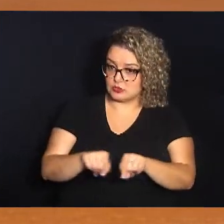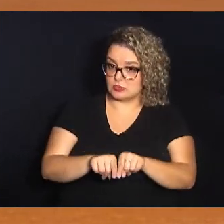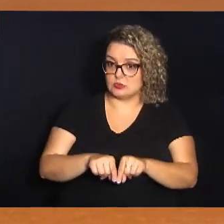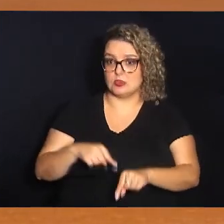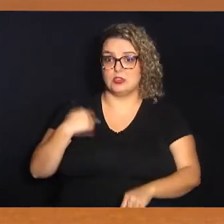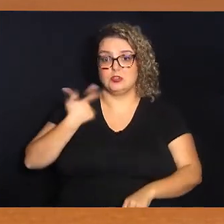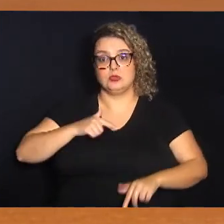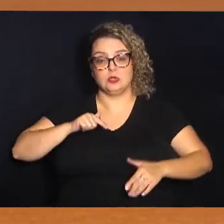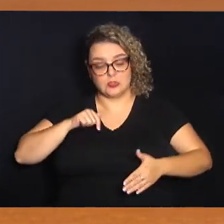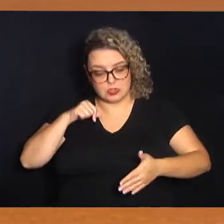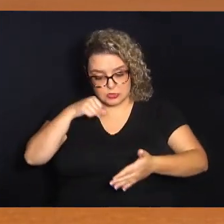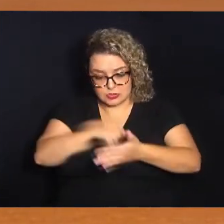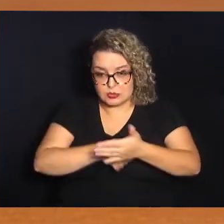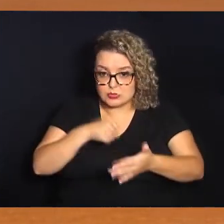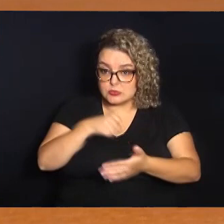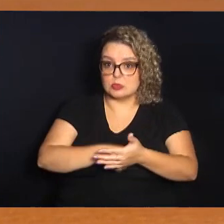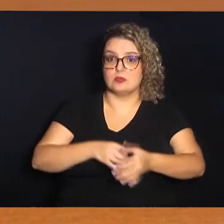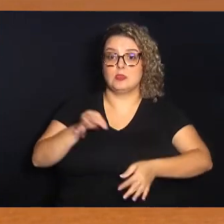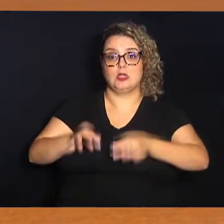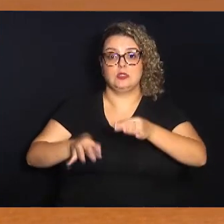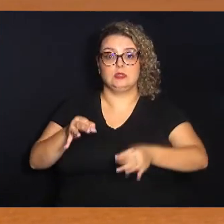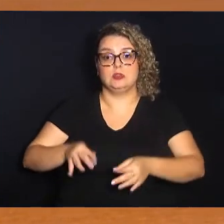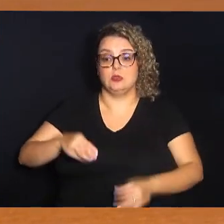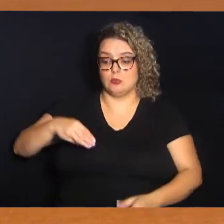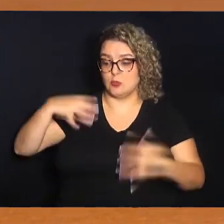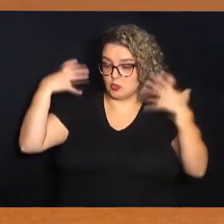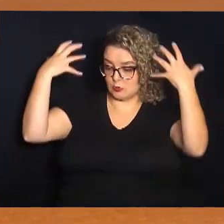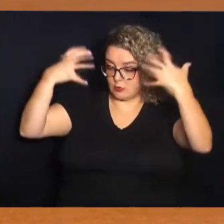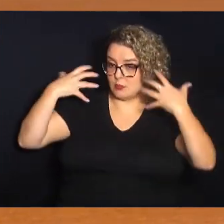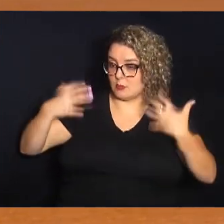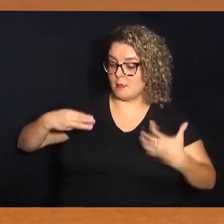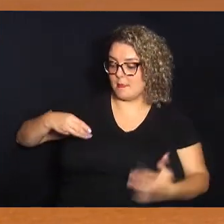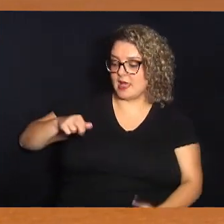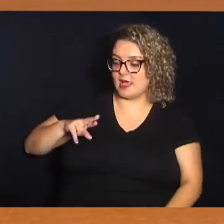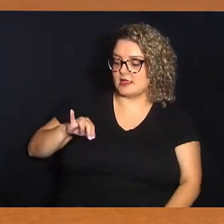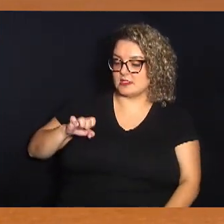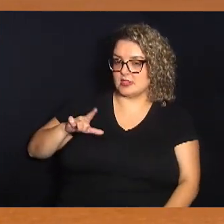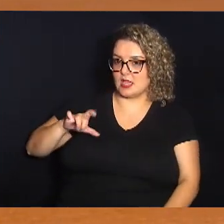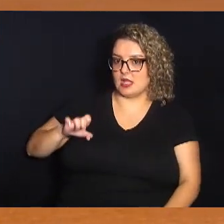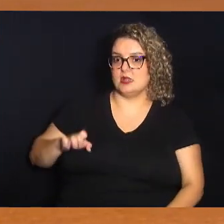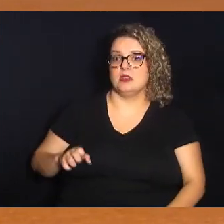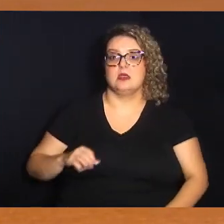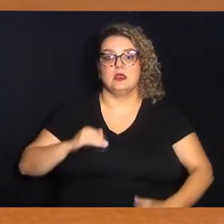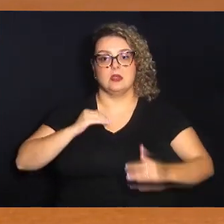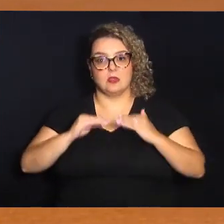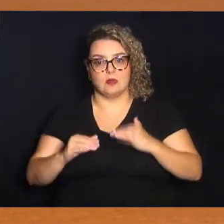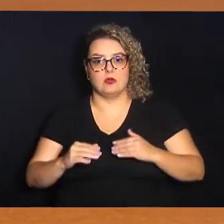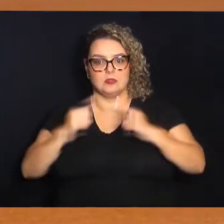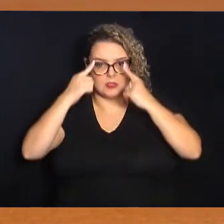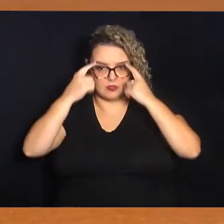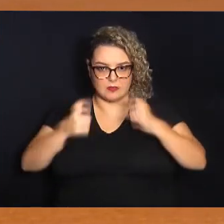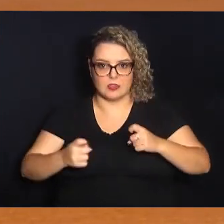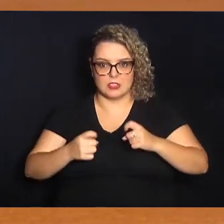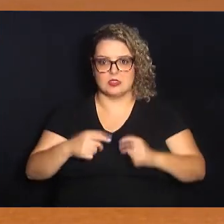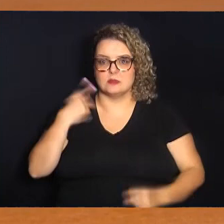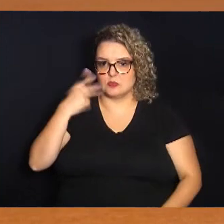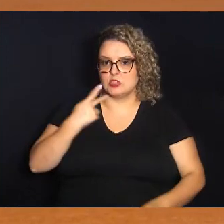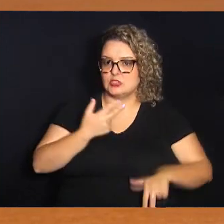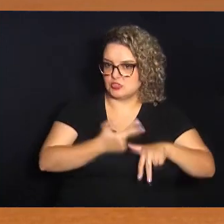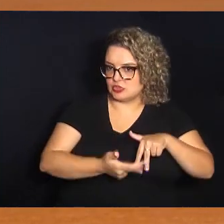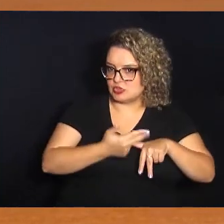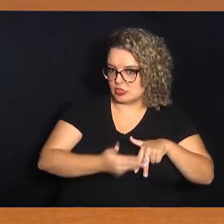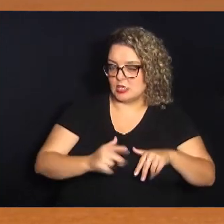eventos também ainda estamos na luta por justiça por Mariele e contra violência política de gênero